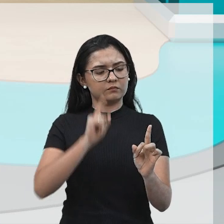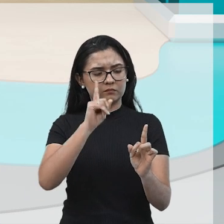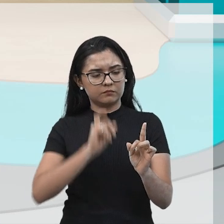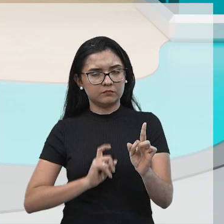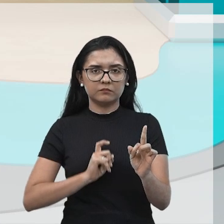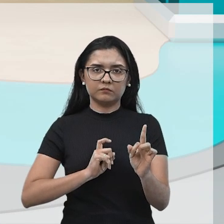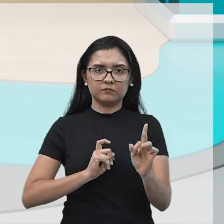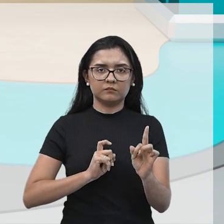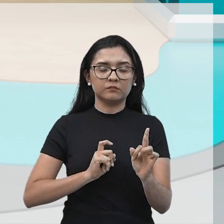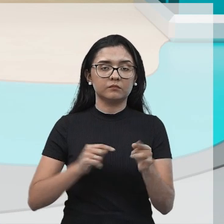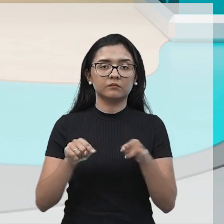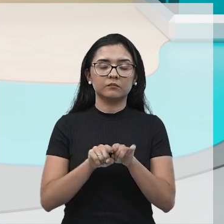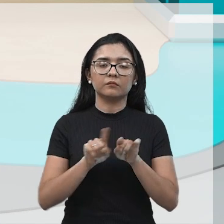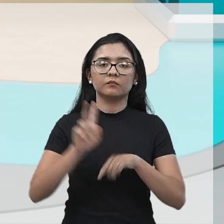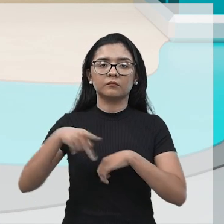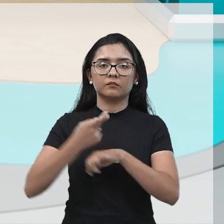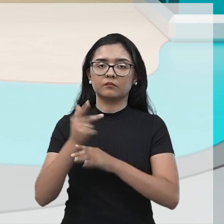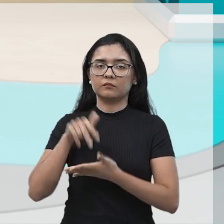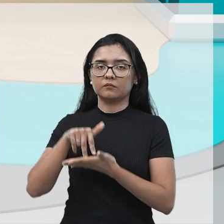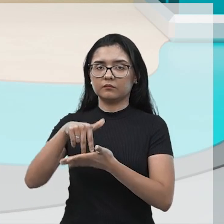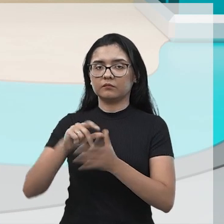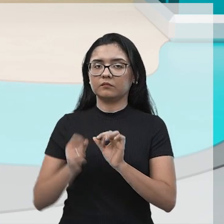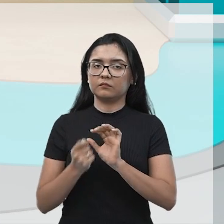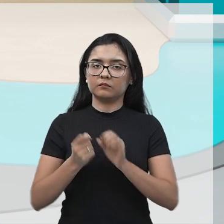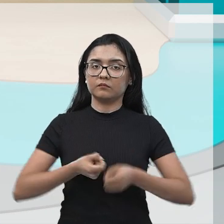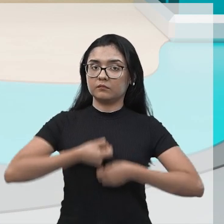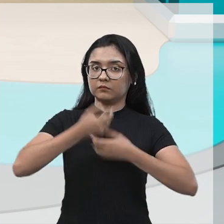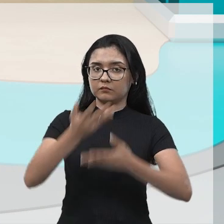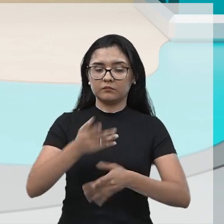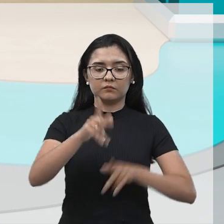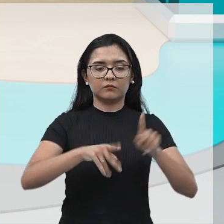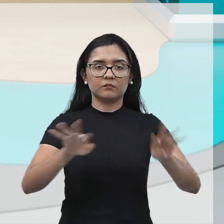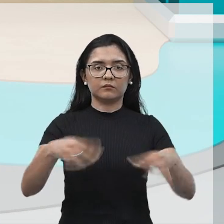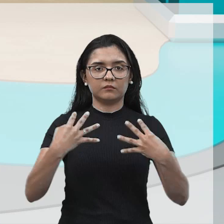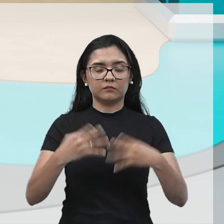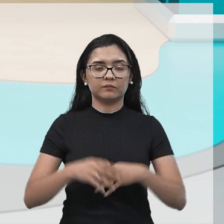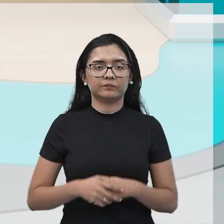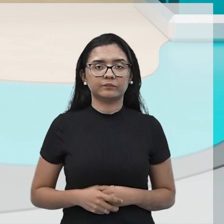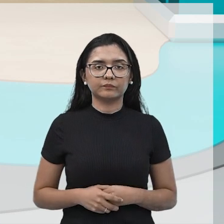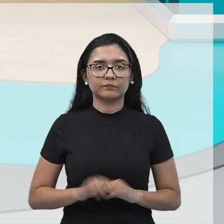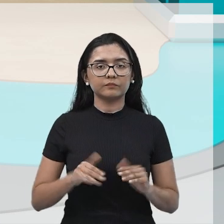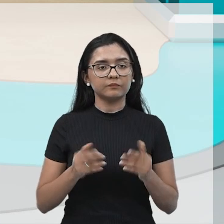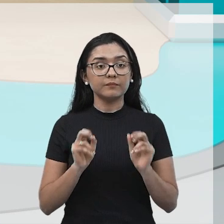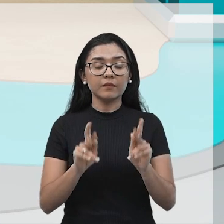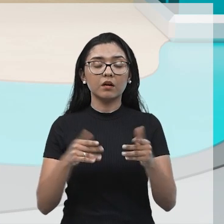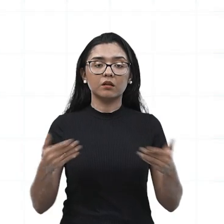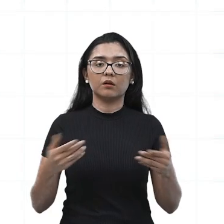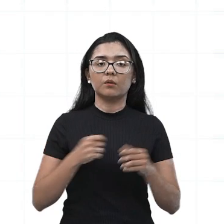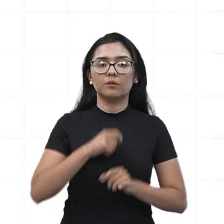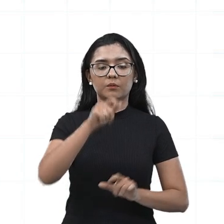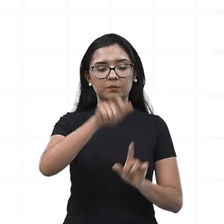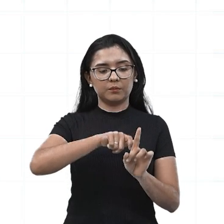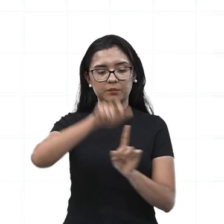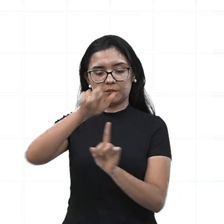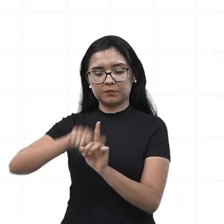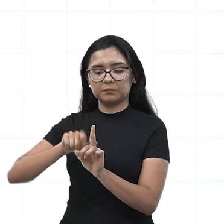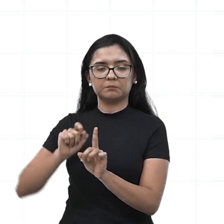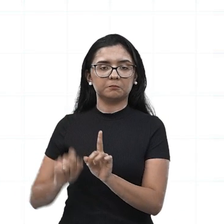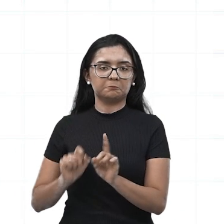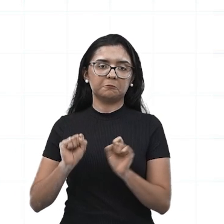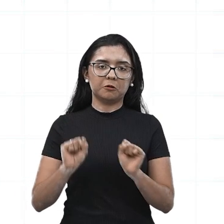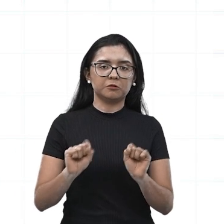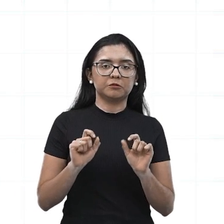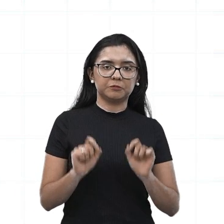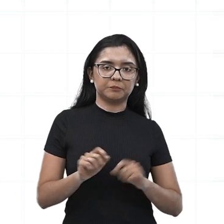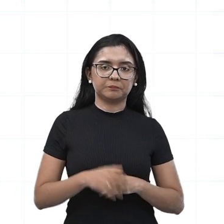corporais dele, para ele transmitir essas sensações para o público. Bem, os personagens, eles podem